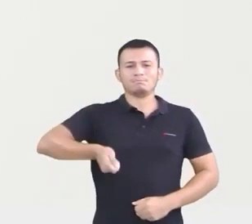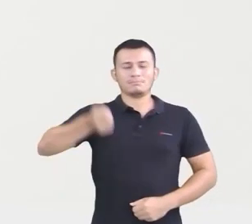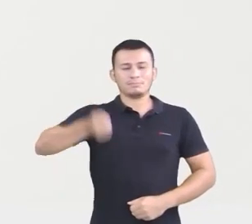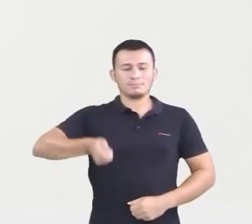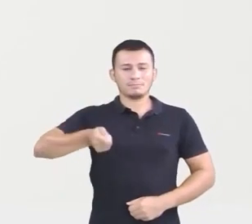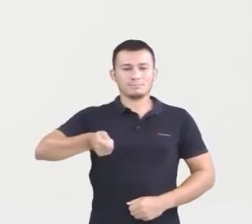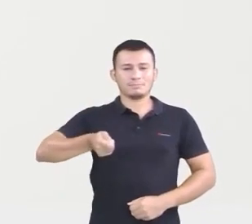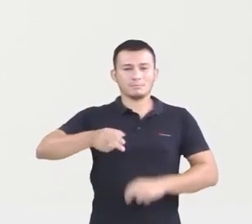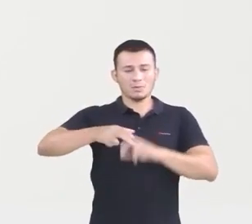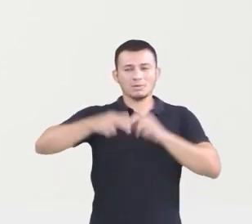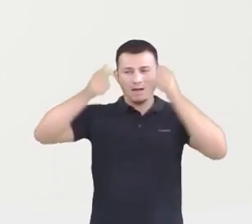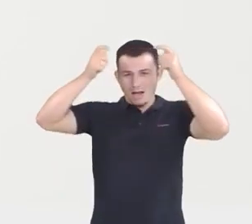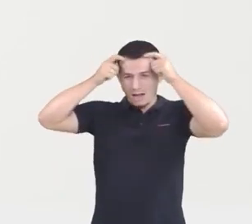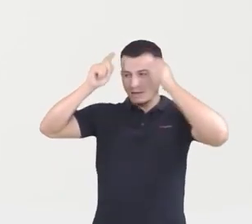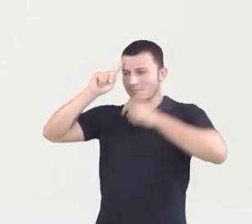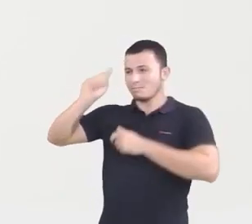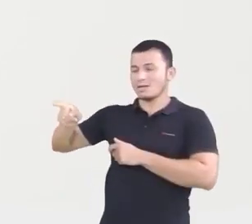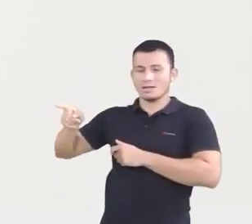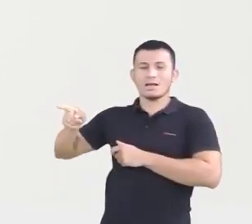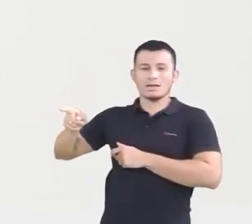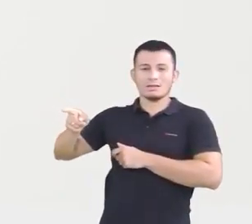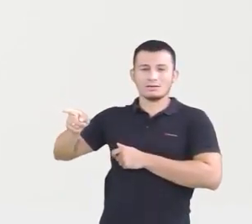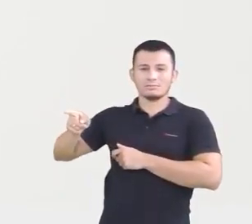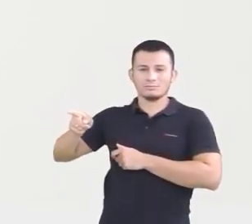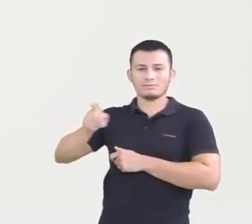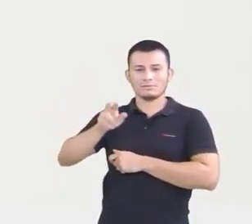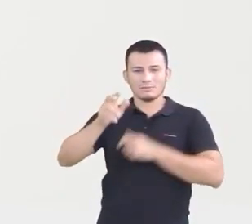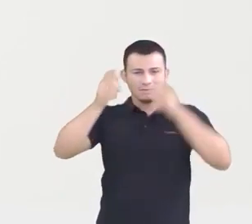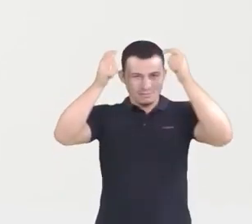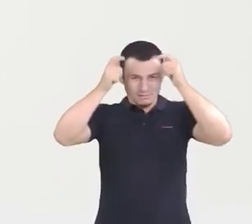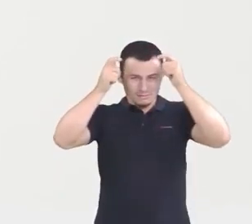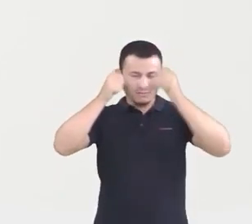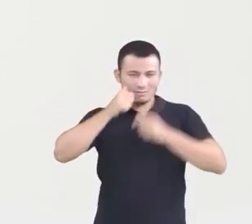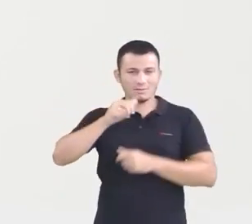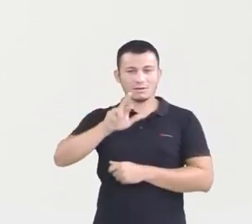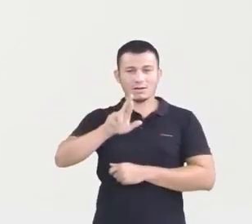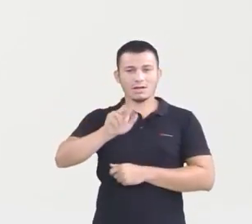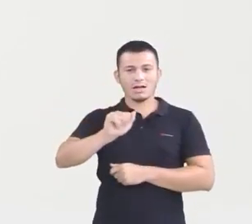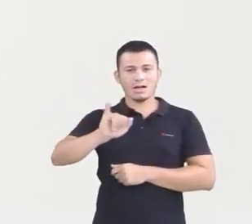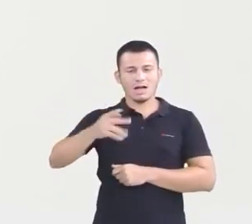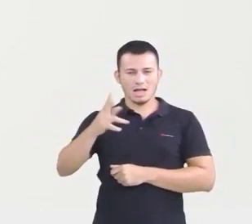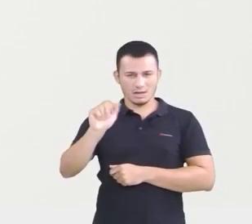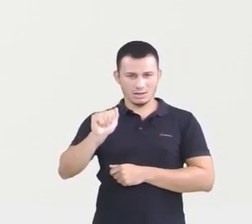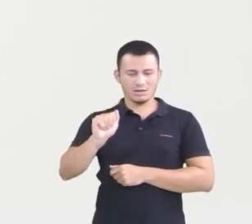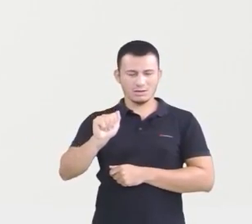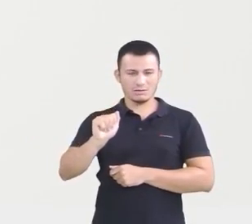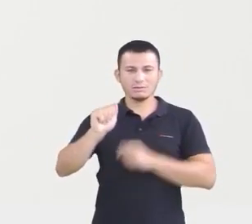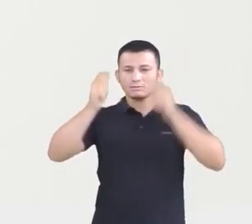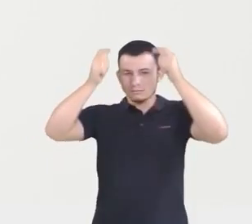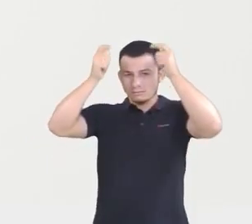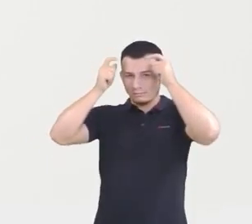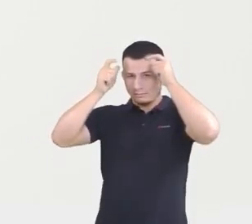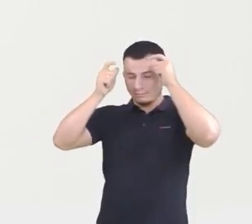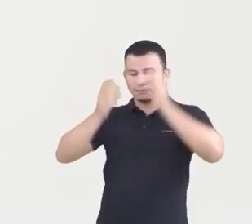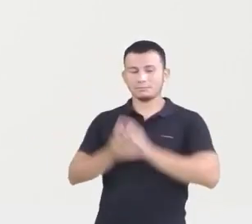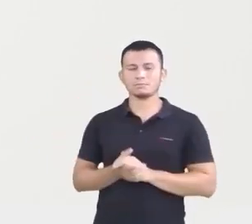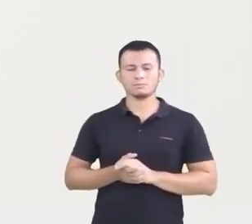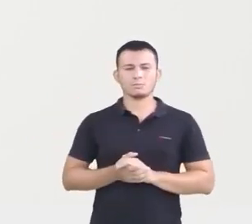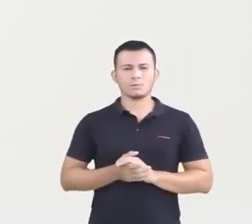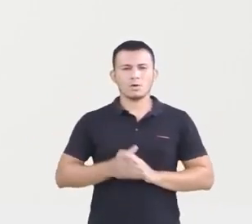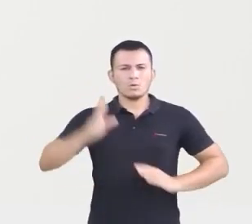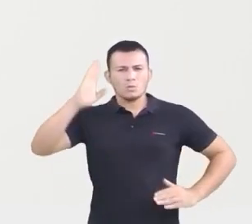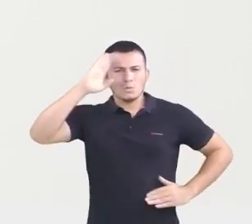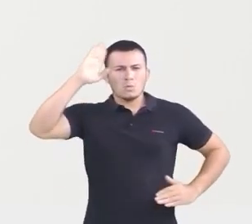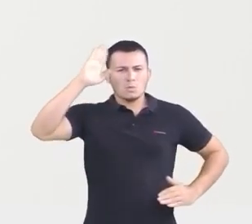pela Rainha de Copas, que é outra personagem importante da obra. Ao ser atacada pelos soldados